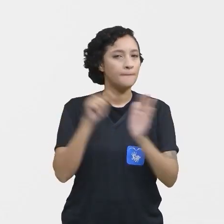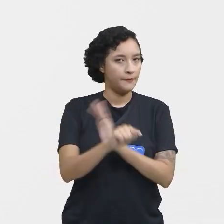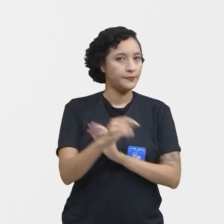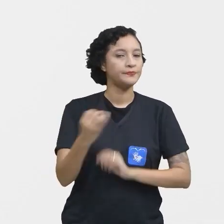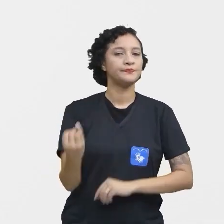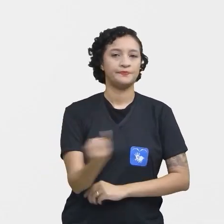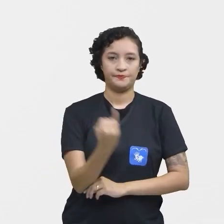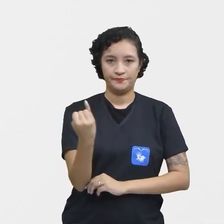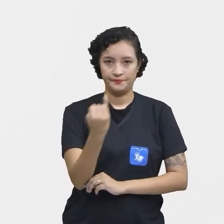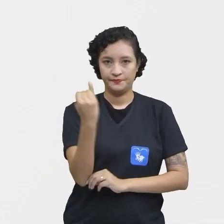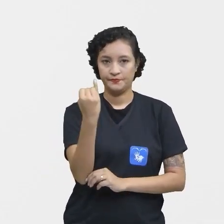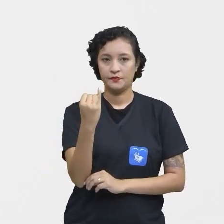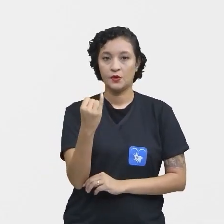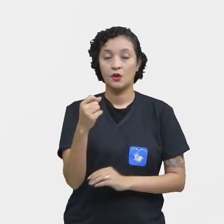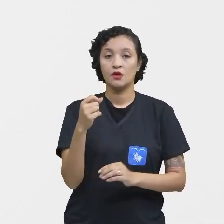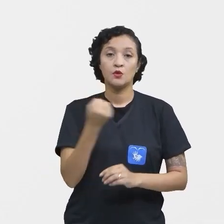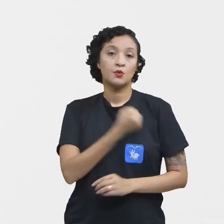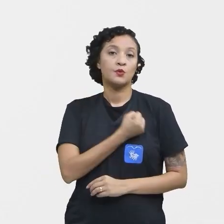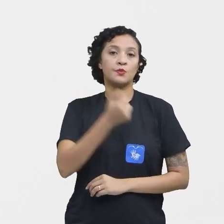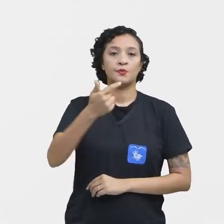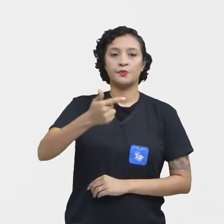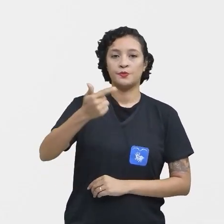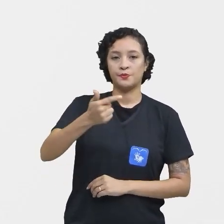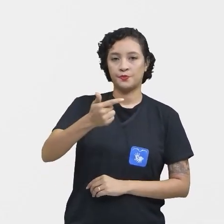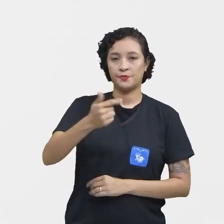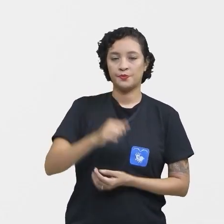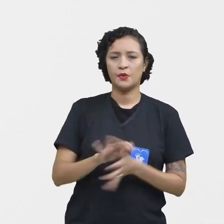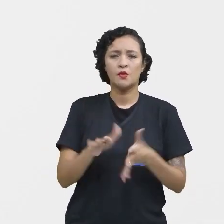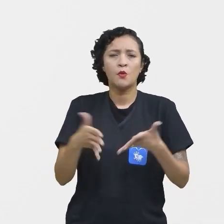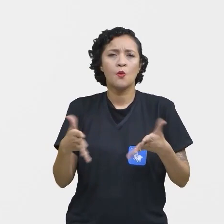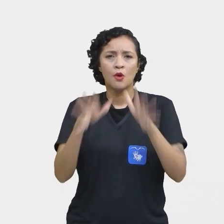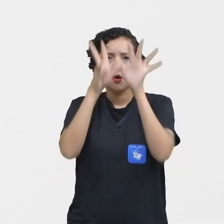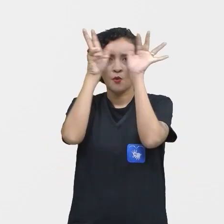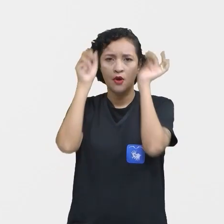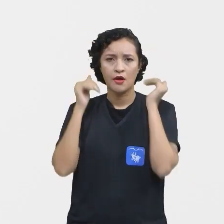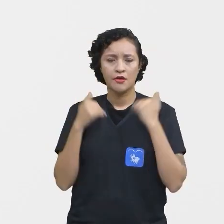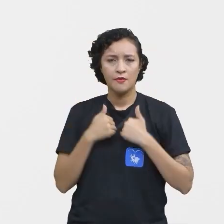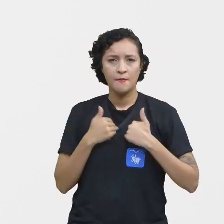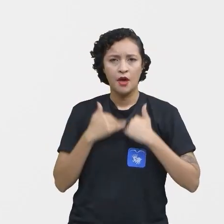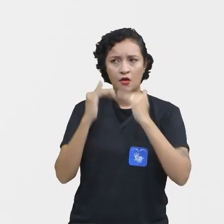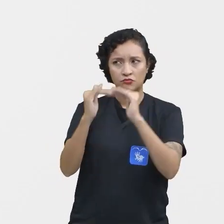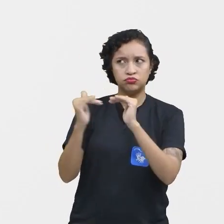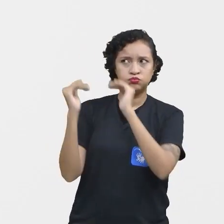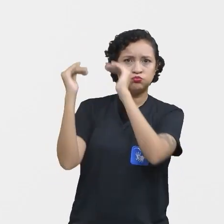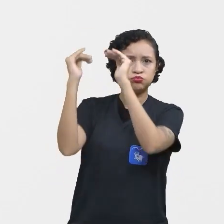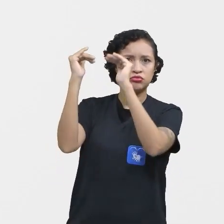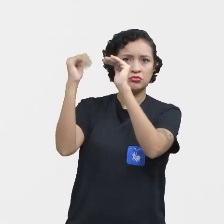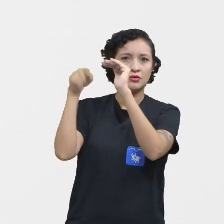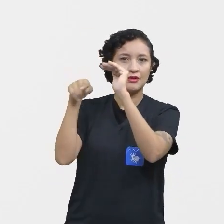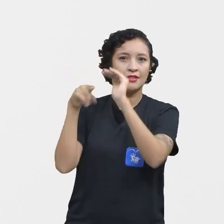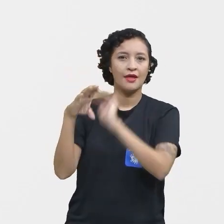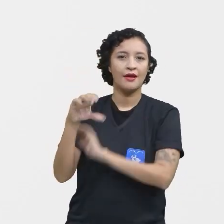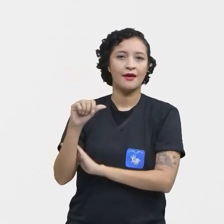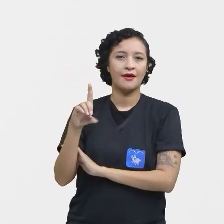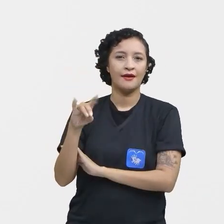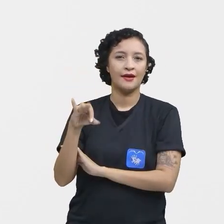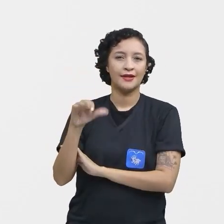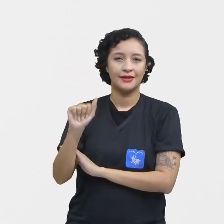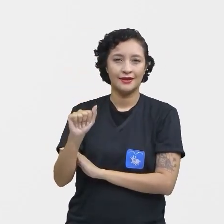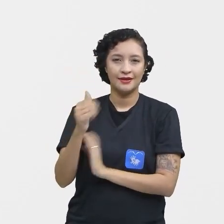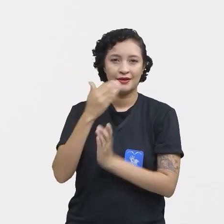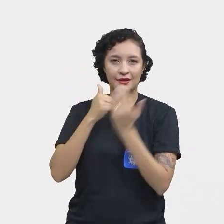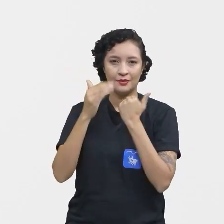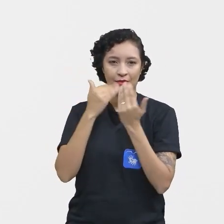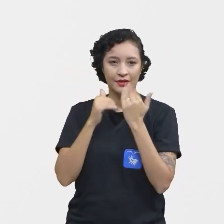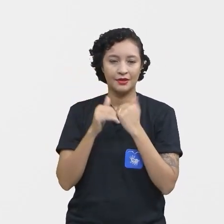importante. Número 2. Qual animal está no topo da cadeia alimentar?